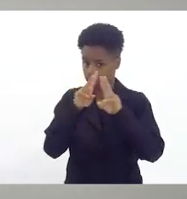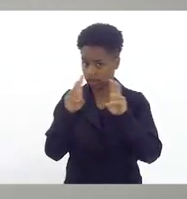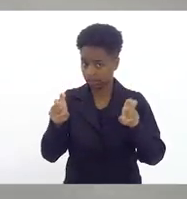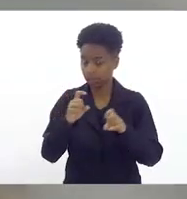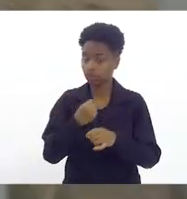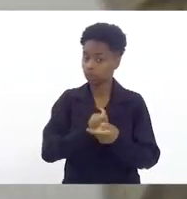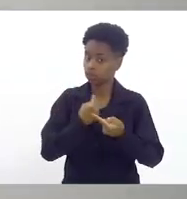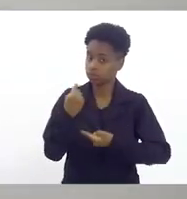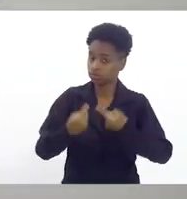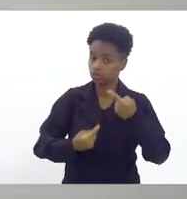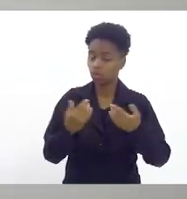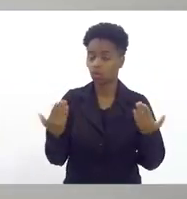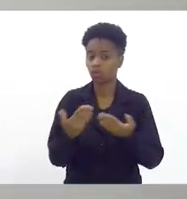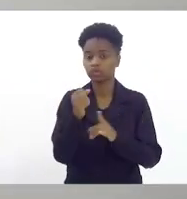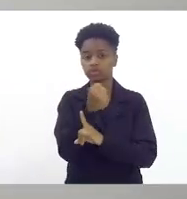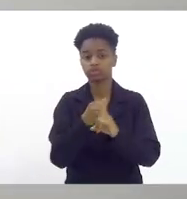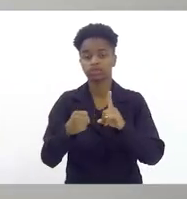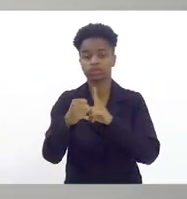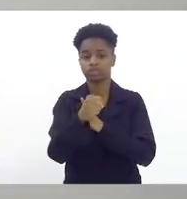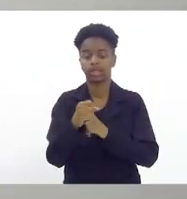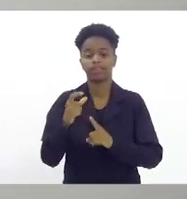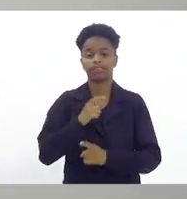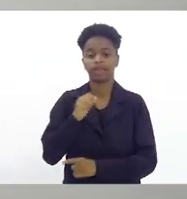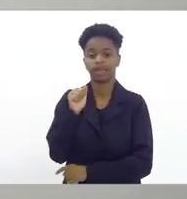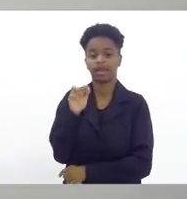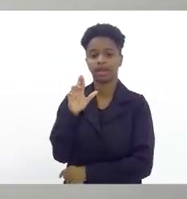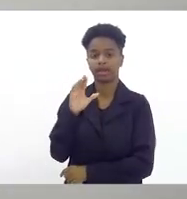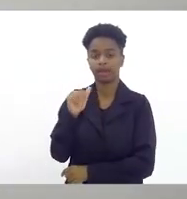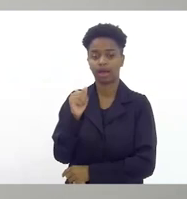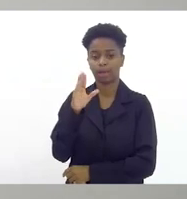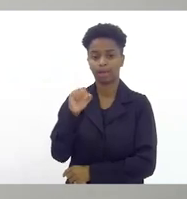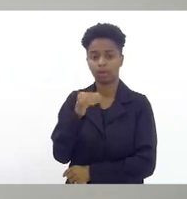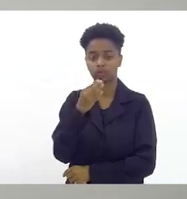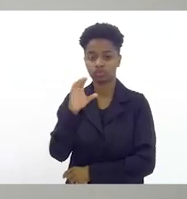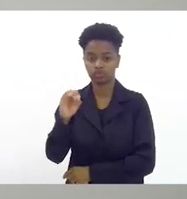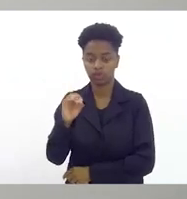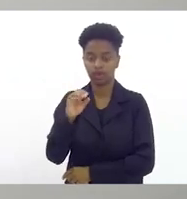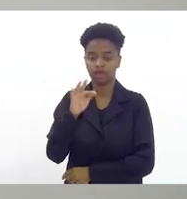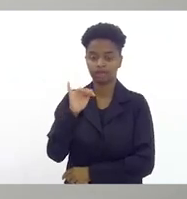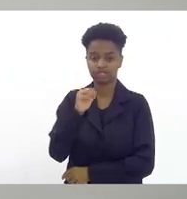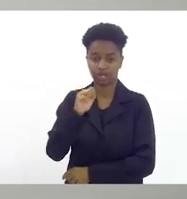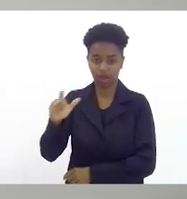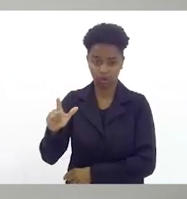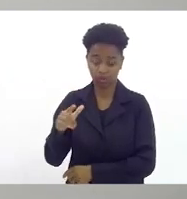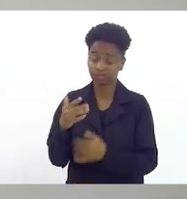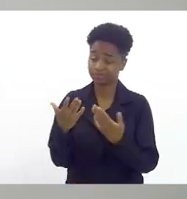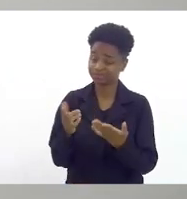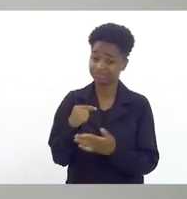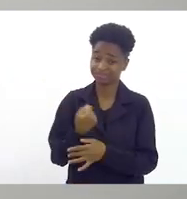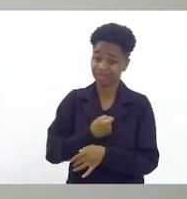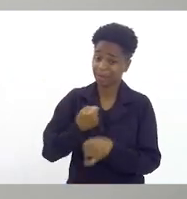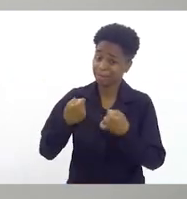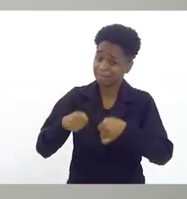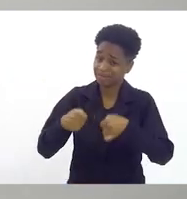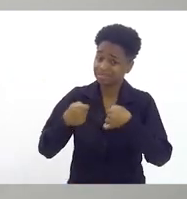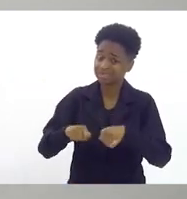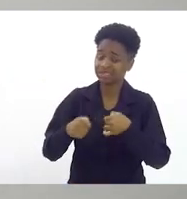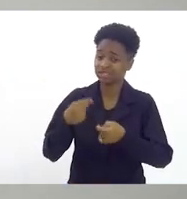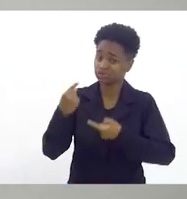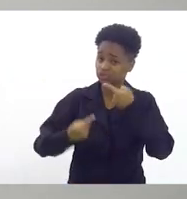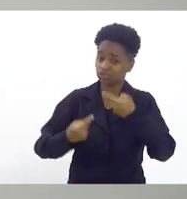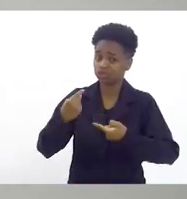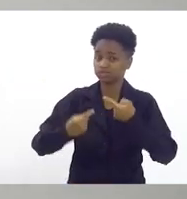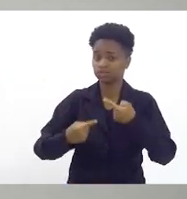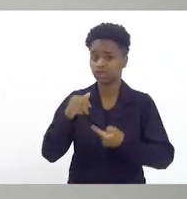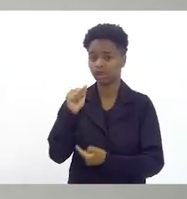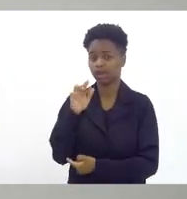é a sociedade não acabou o SUS fiscal né que o nome pesado né a gente vai ter que ter discutiu marcar